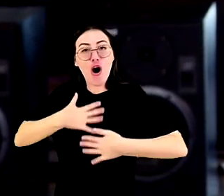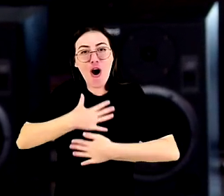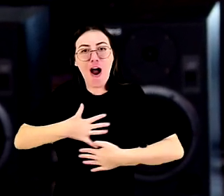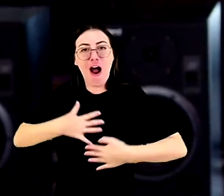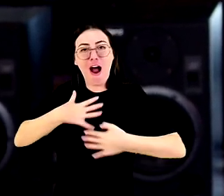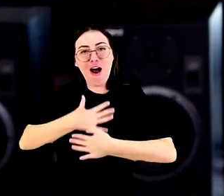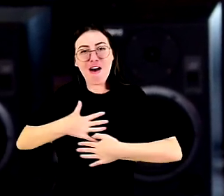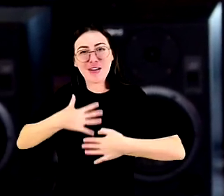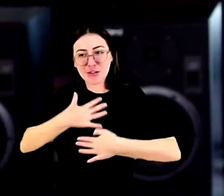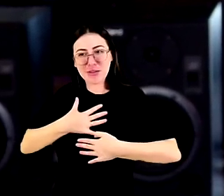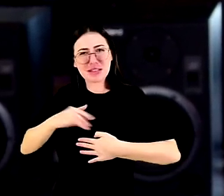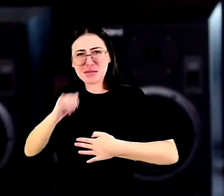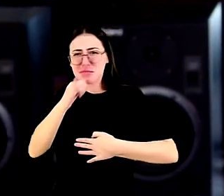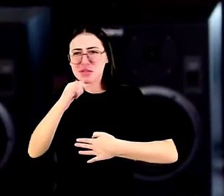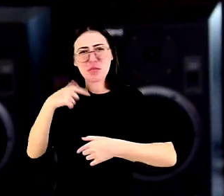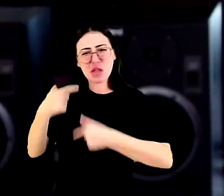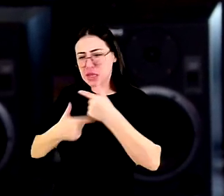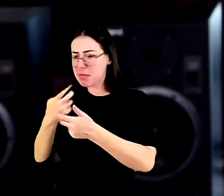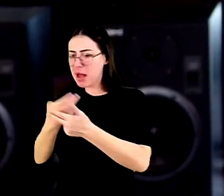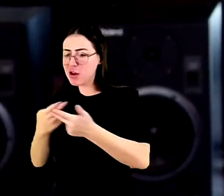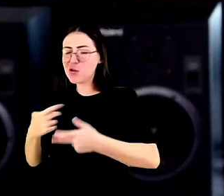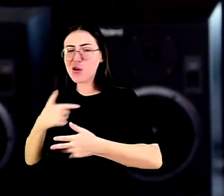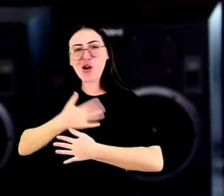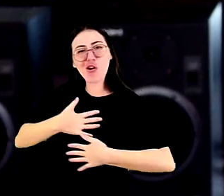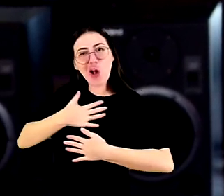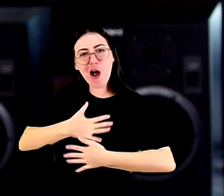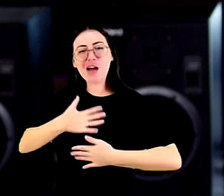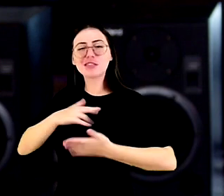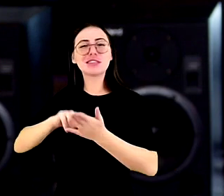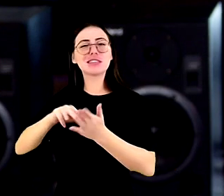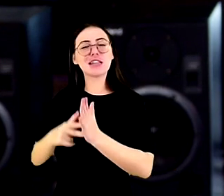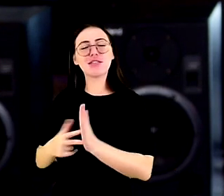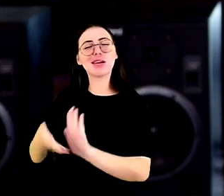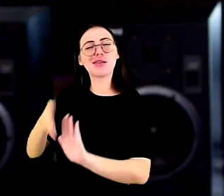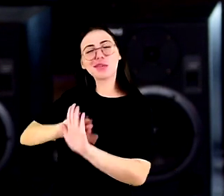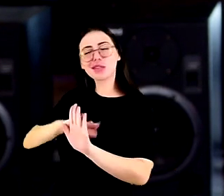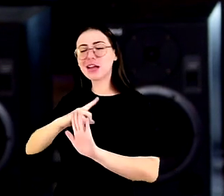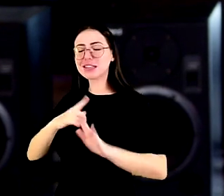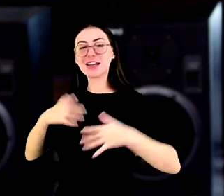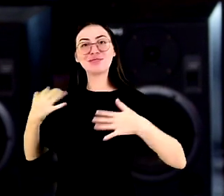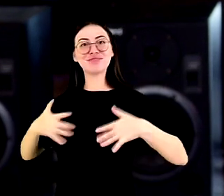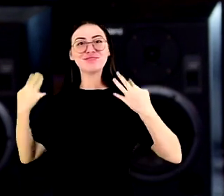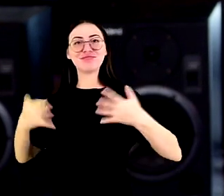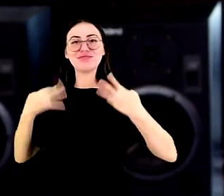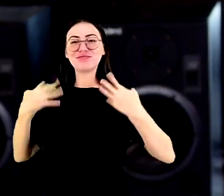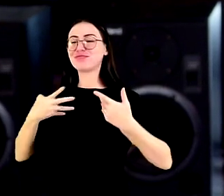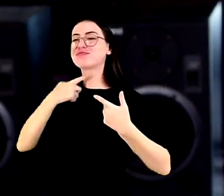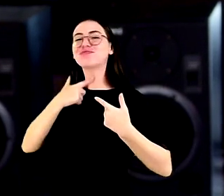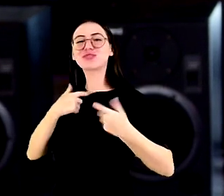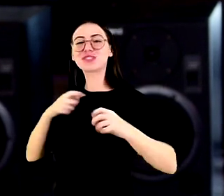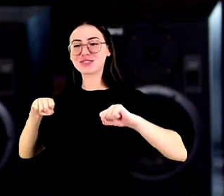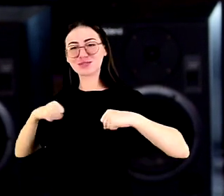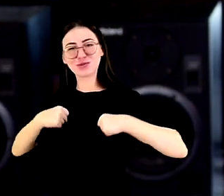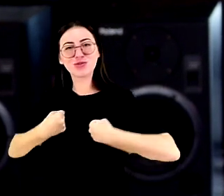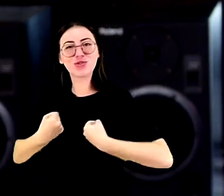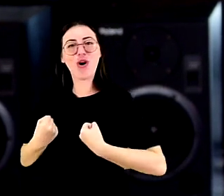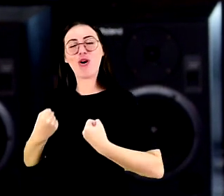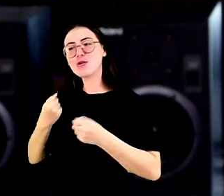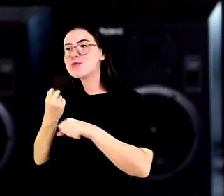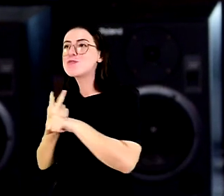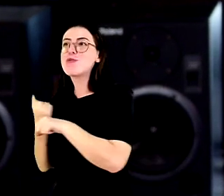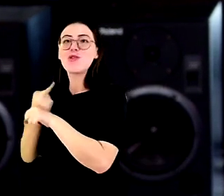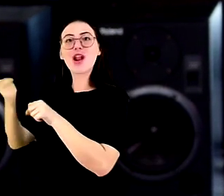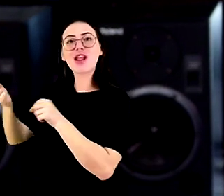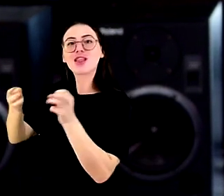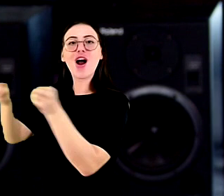você gosta, você faz com mais empenho, mais entusiasmo, se esforça, vai em busca de atualizações e realmente foi algo